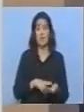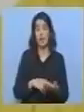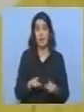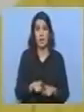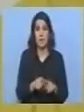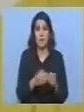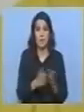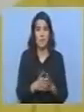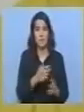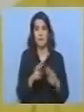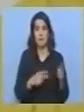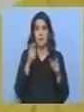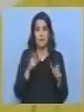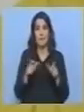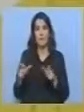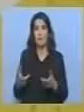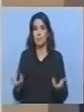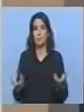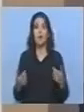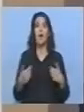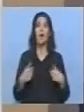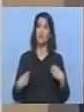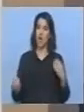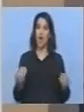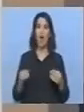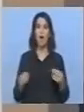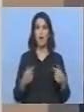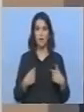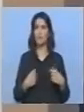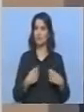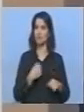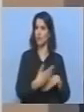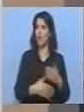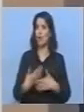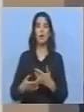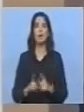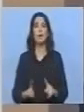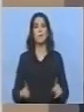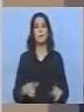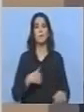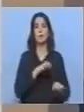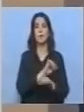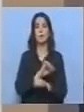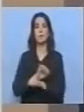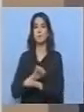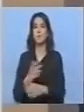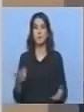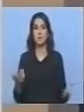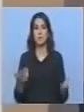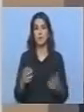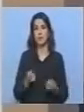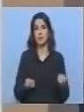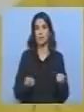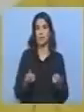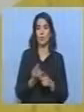isso. E muitas vezes não temos a agilidade necessária para podermos realizar as intervenções que precisamos do ponto de vista da gestão